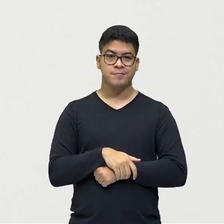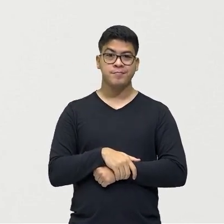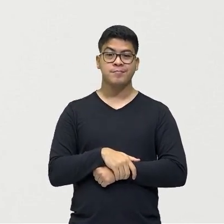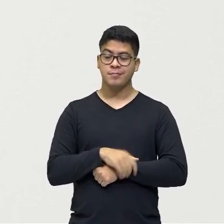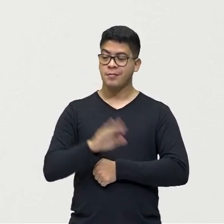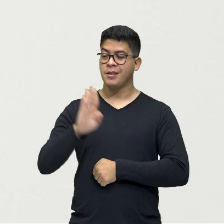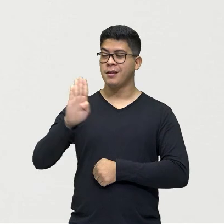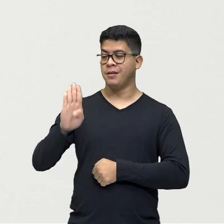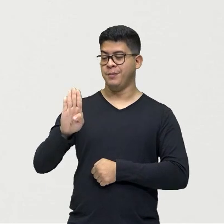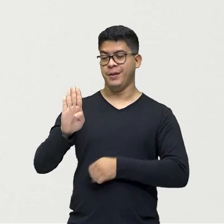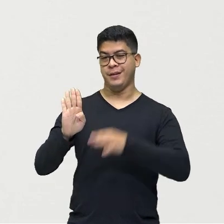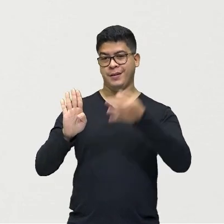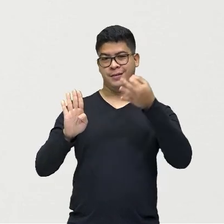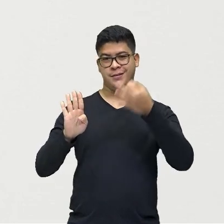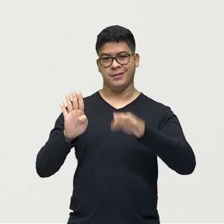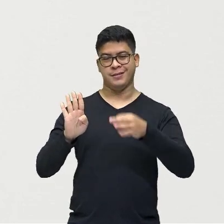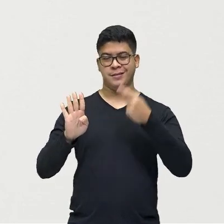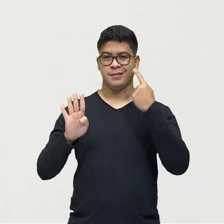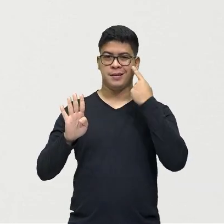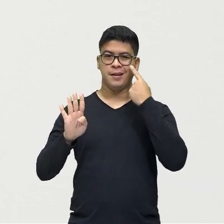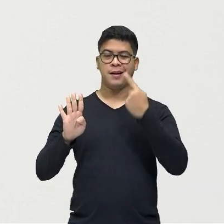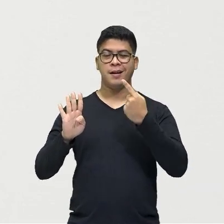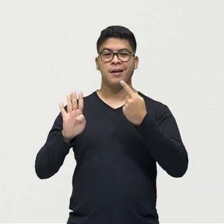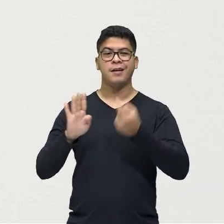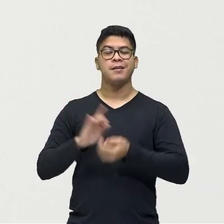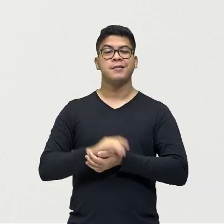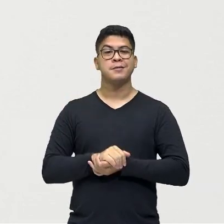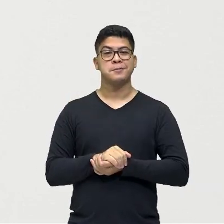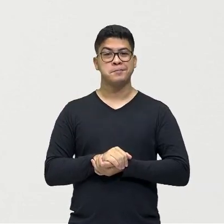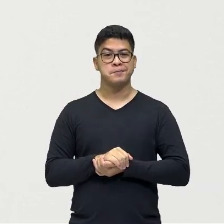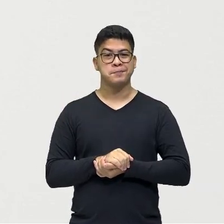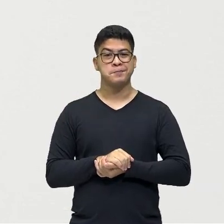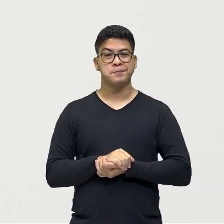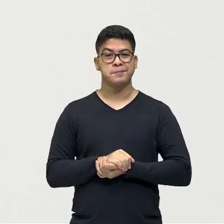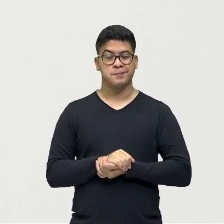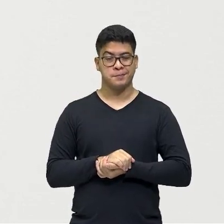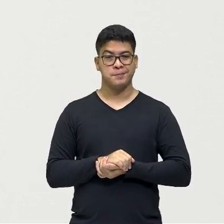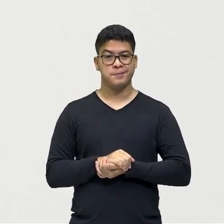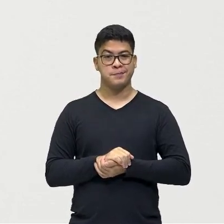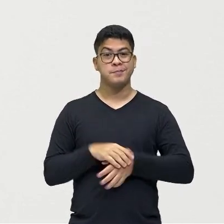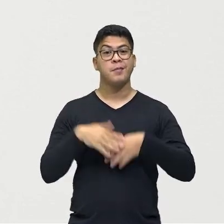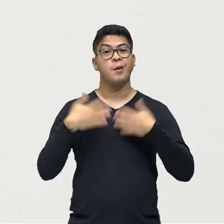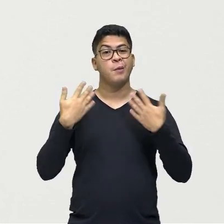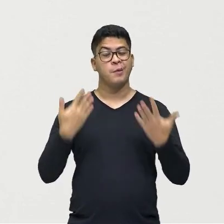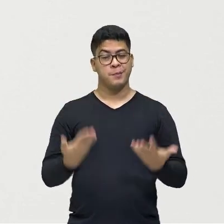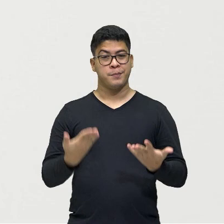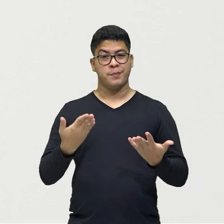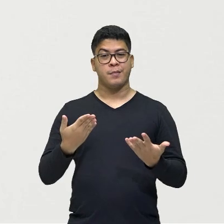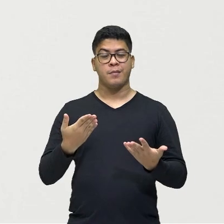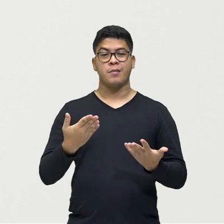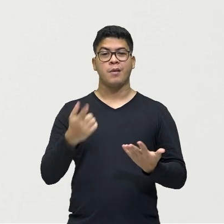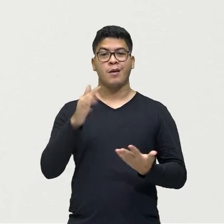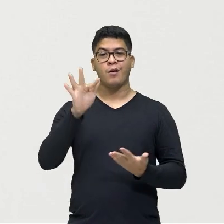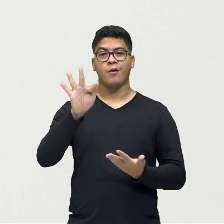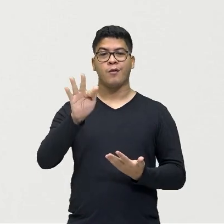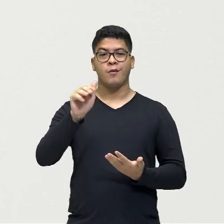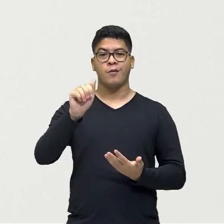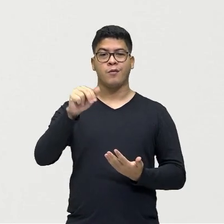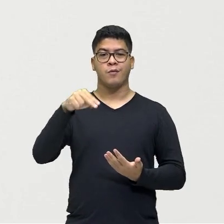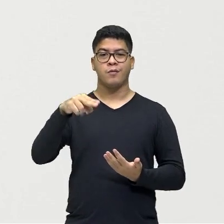Alternativa B, muito bem. E o comentário é o seguinte: o fandango é uma dança folclórica da